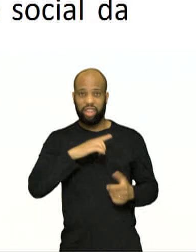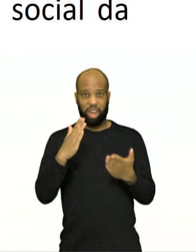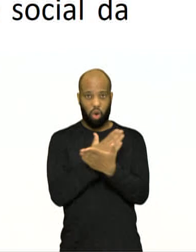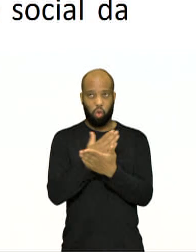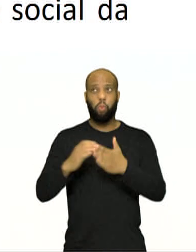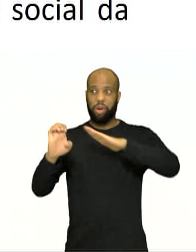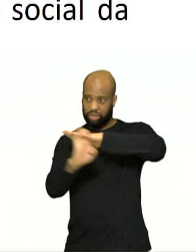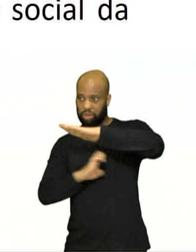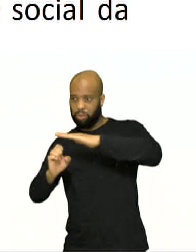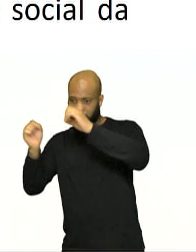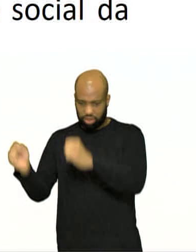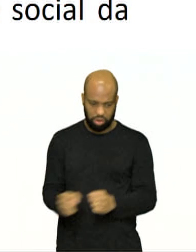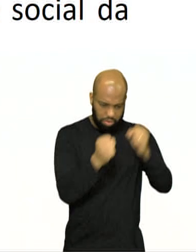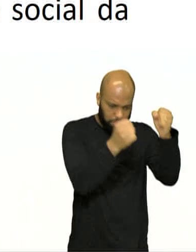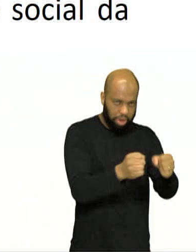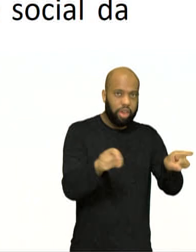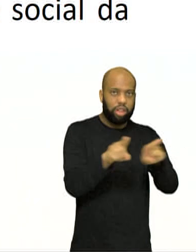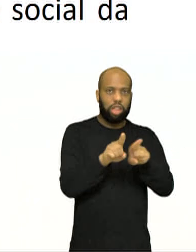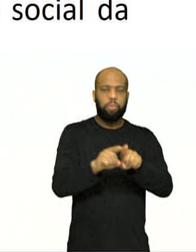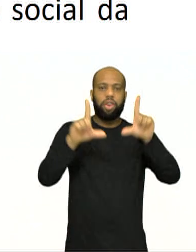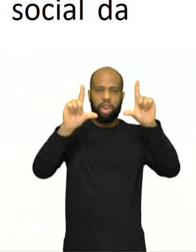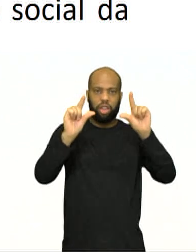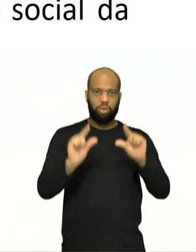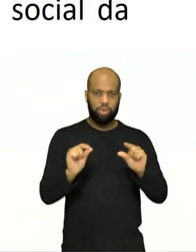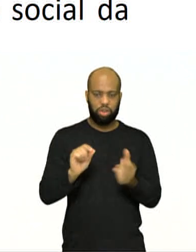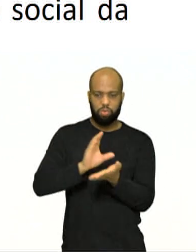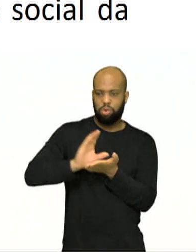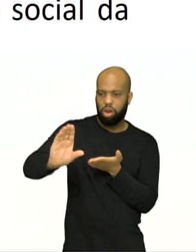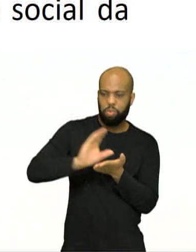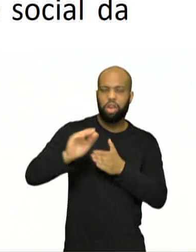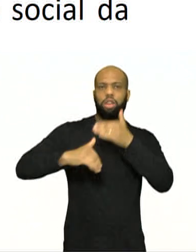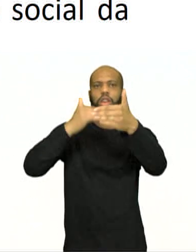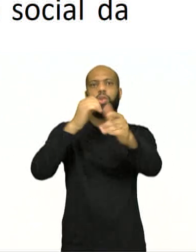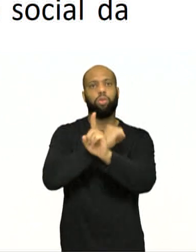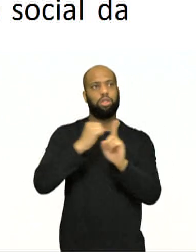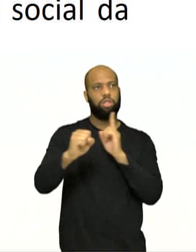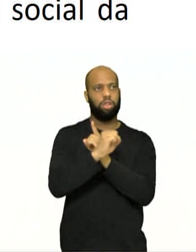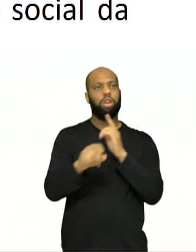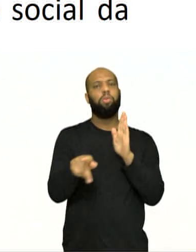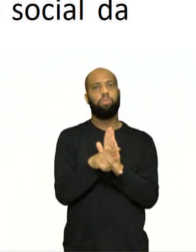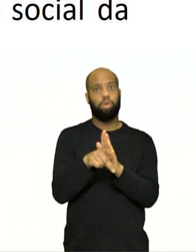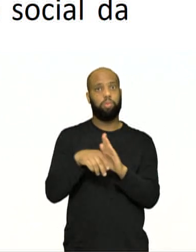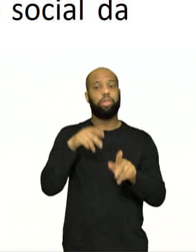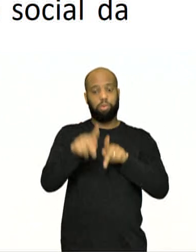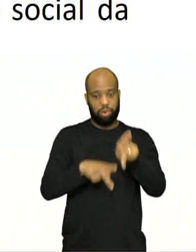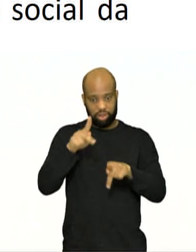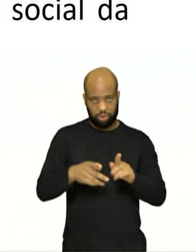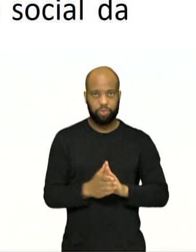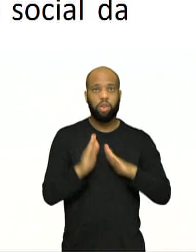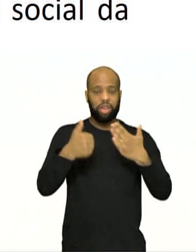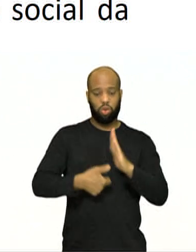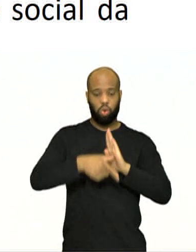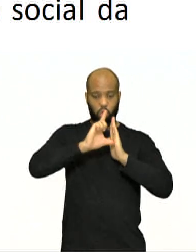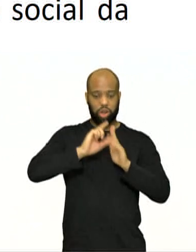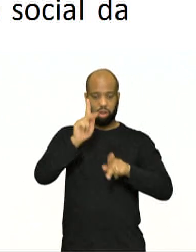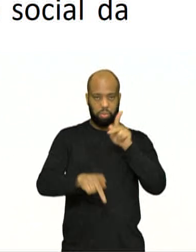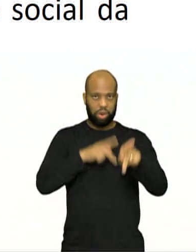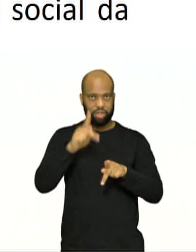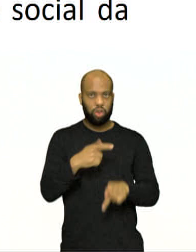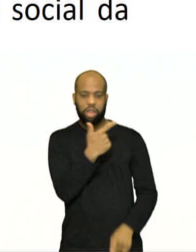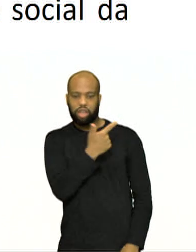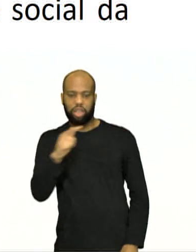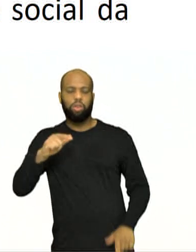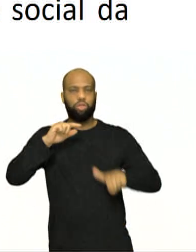e reduziu as verbas estatais destinadas ao desenvolvimento social da população. Antes, a população que não